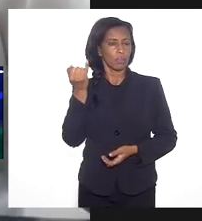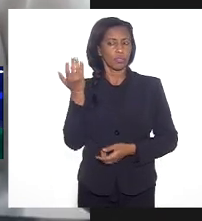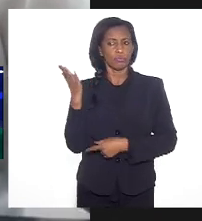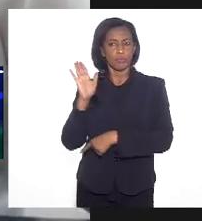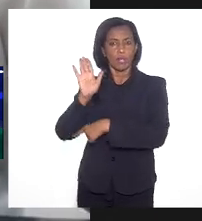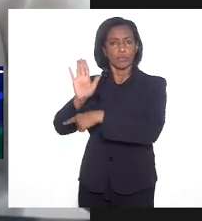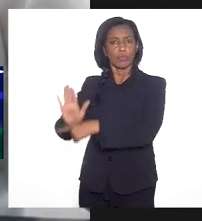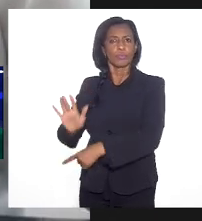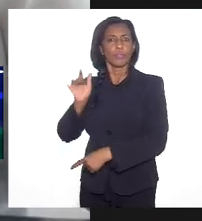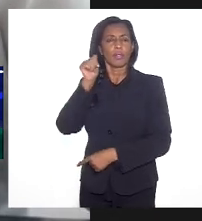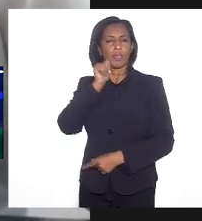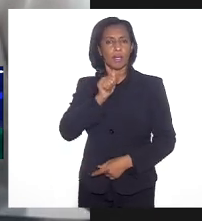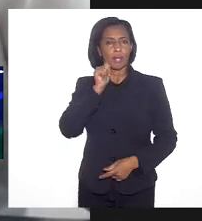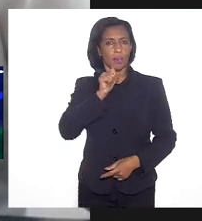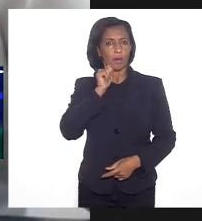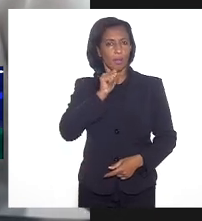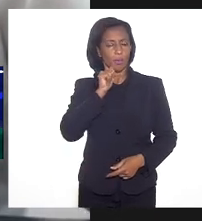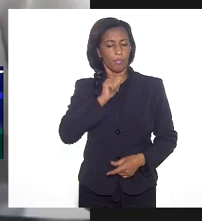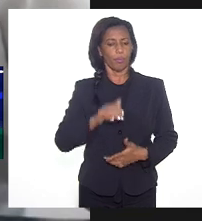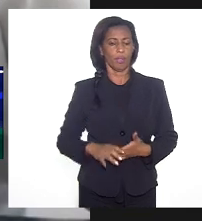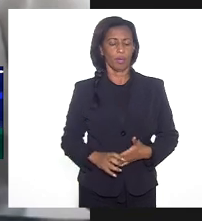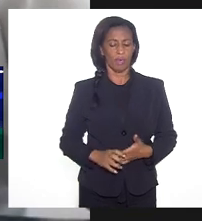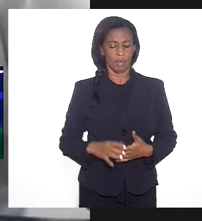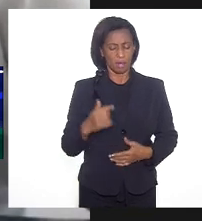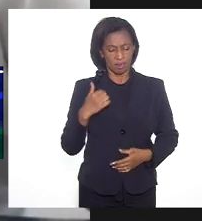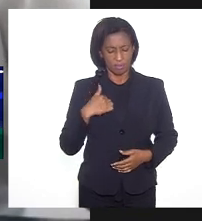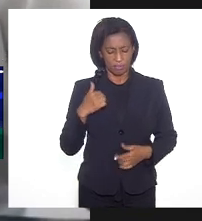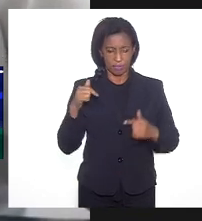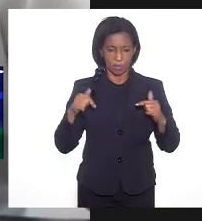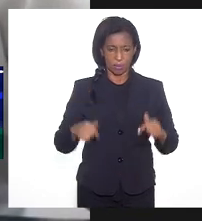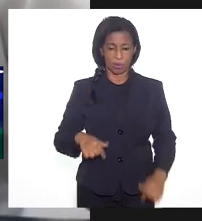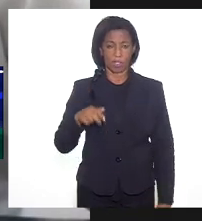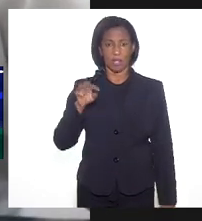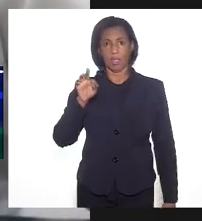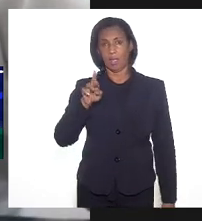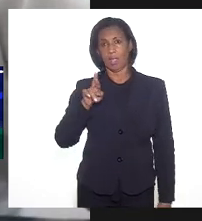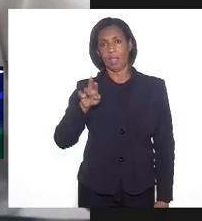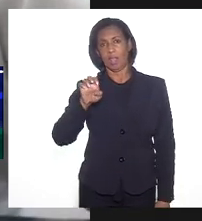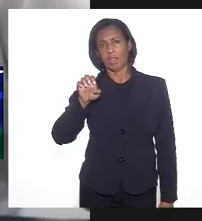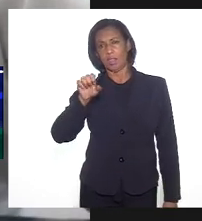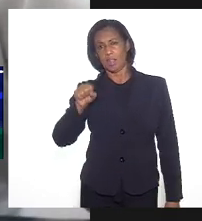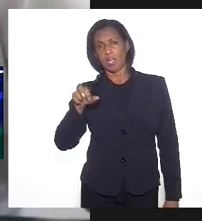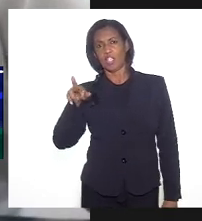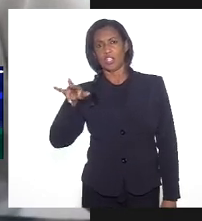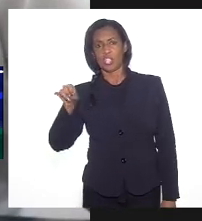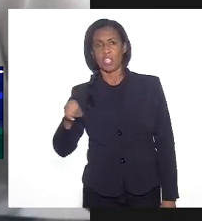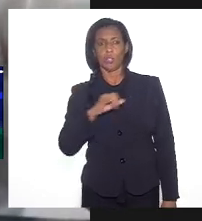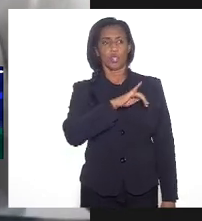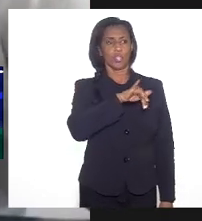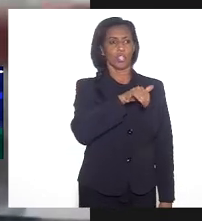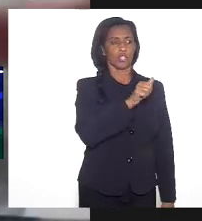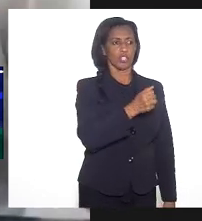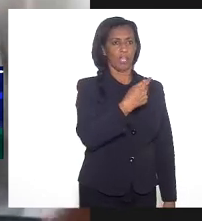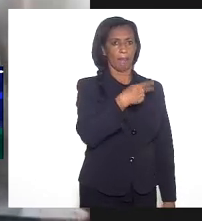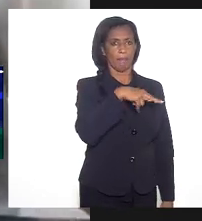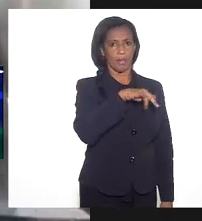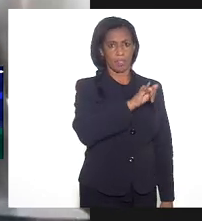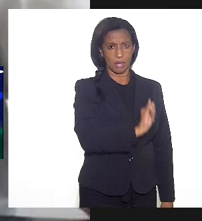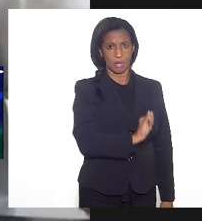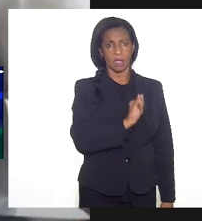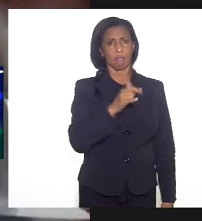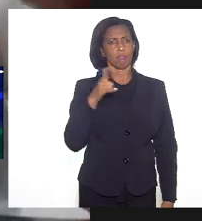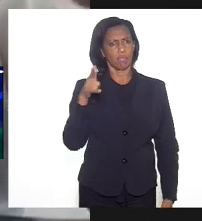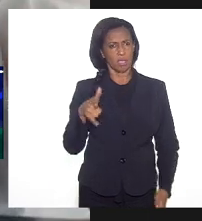atendimento à mulher eu cito aqui os municípios de Treji os municípios de Japeri que receberam esse